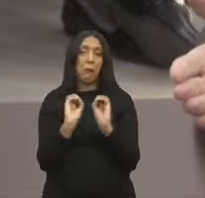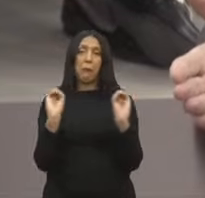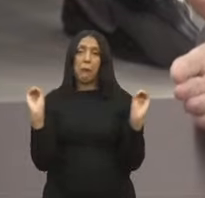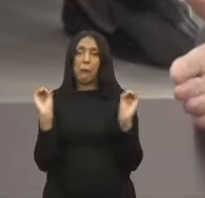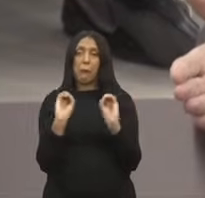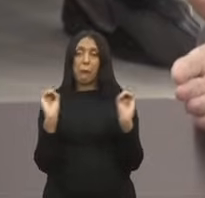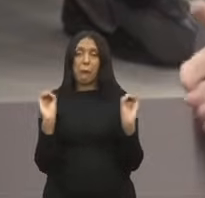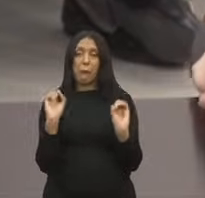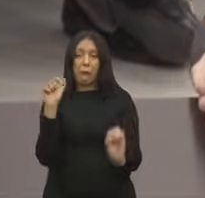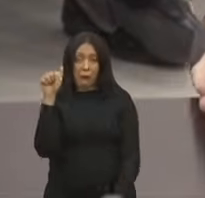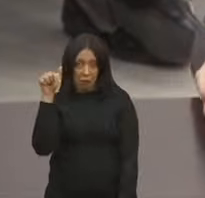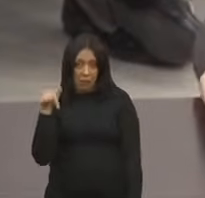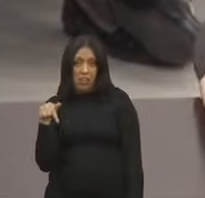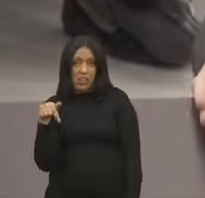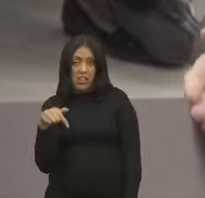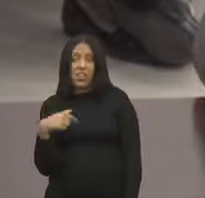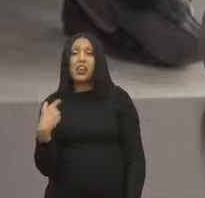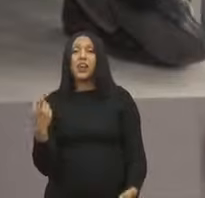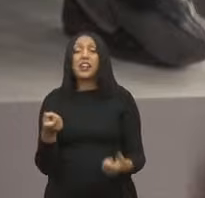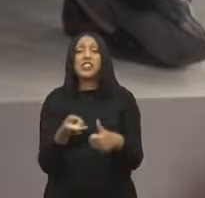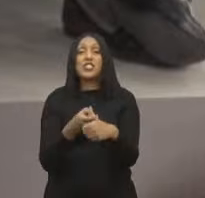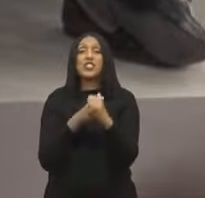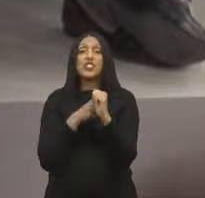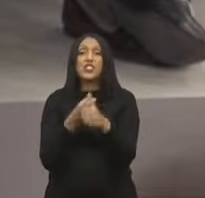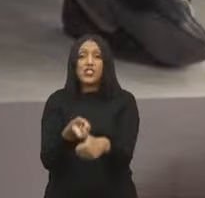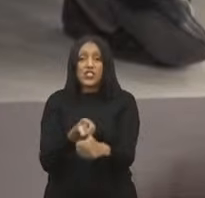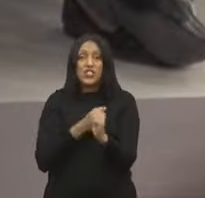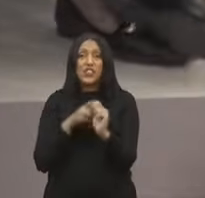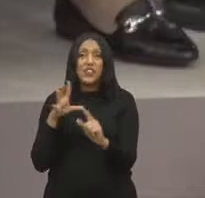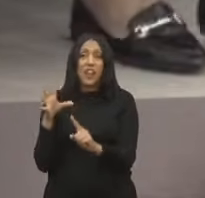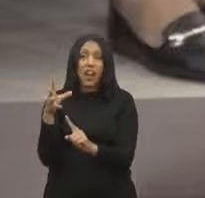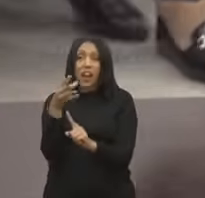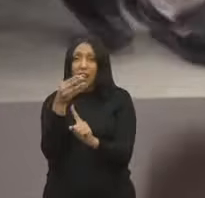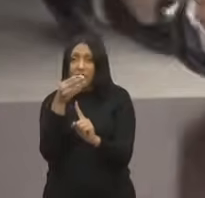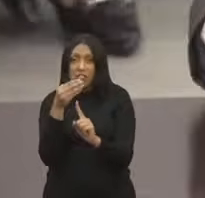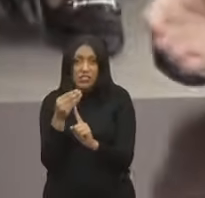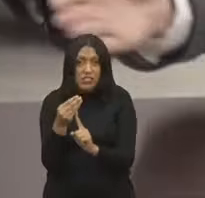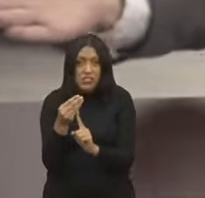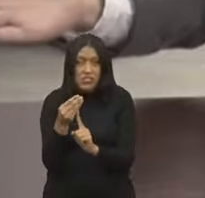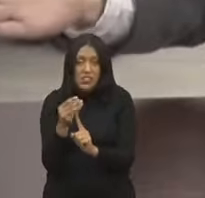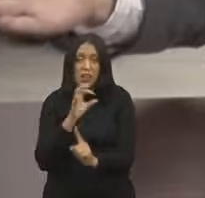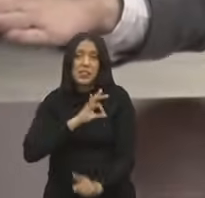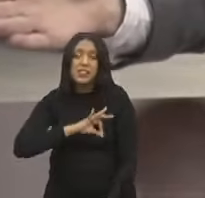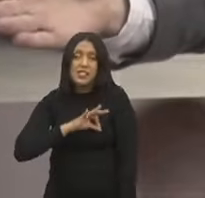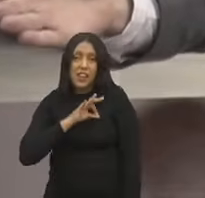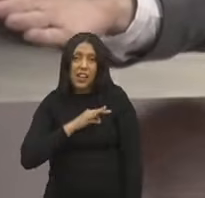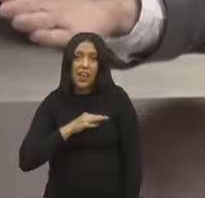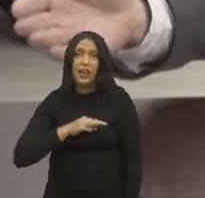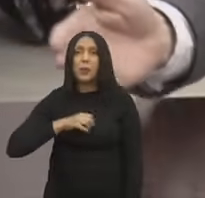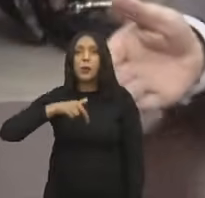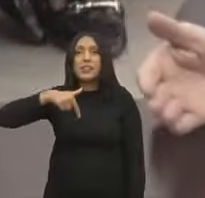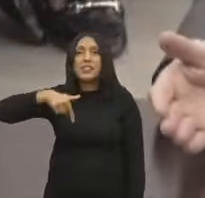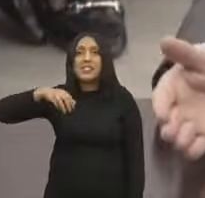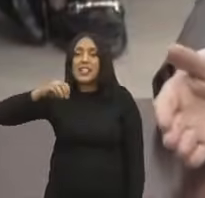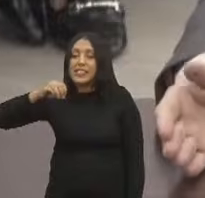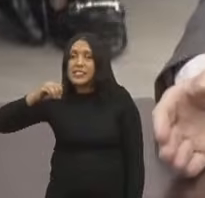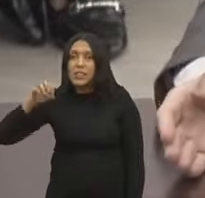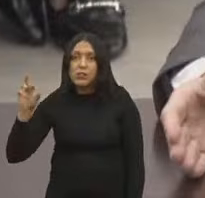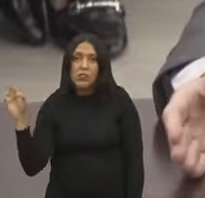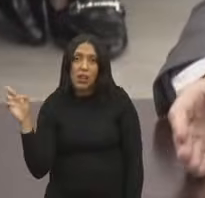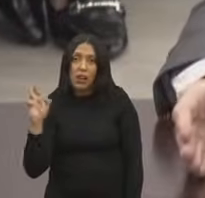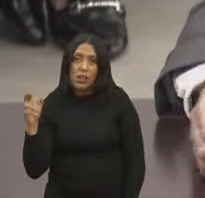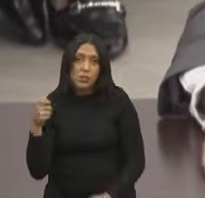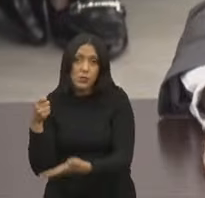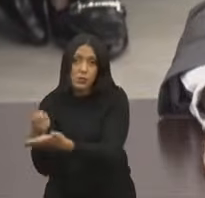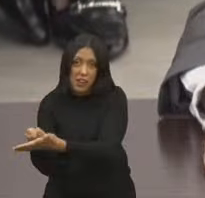reais, acabou de pagar agora, demorou 20, 15 dias para pagar um artista 700 reais, está atrasando aluguel